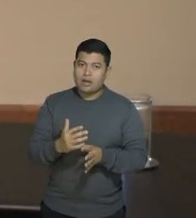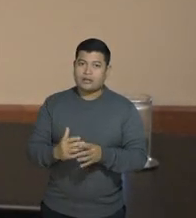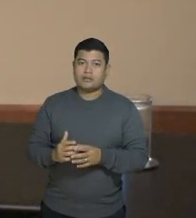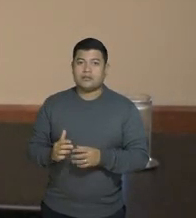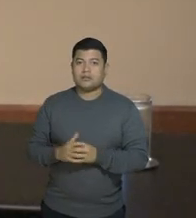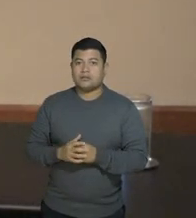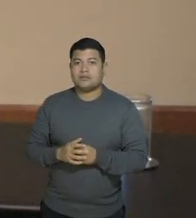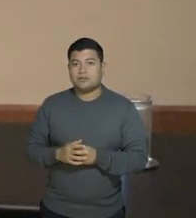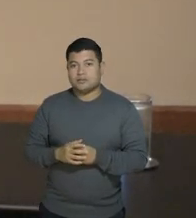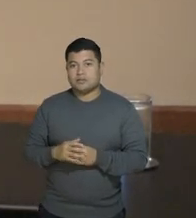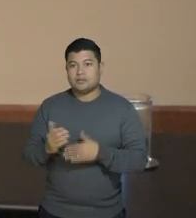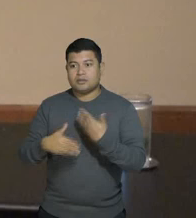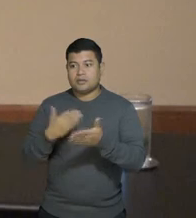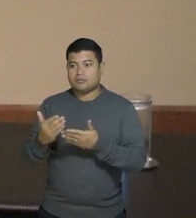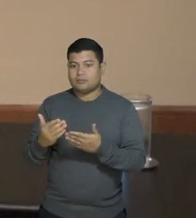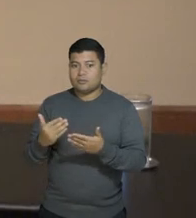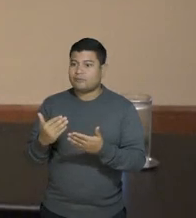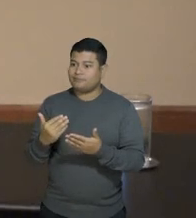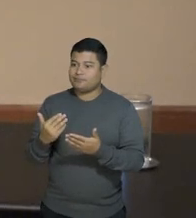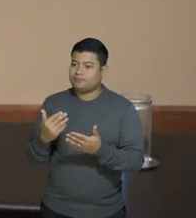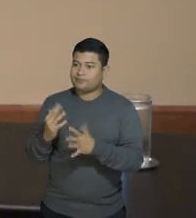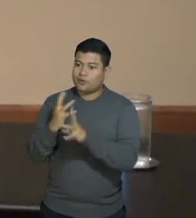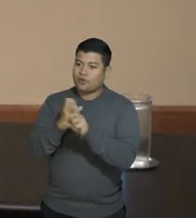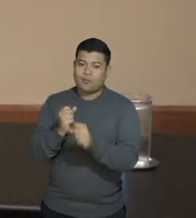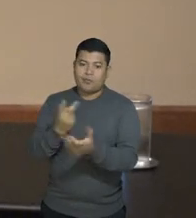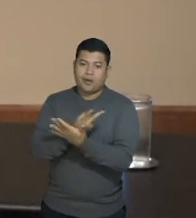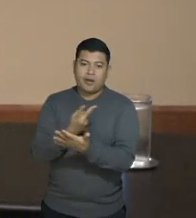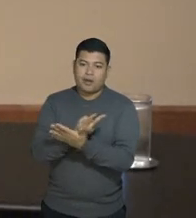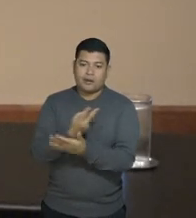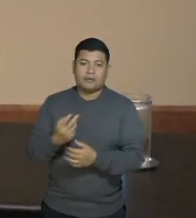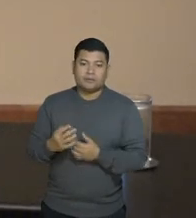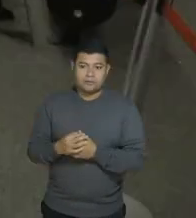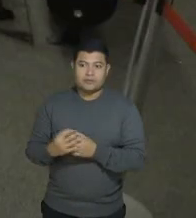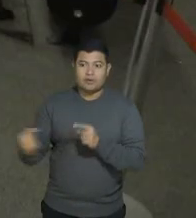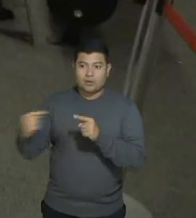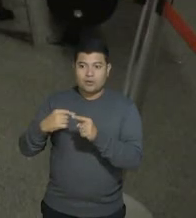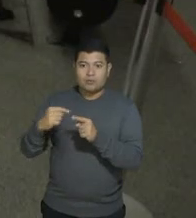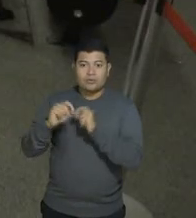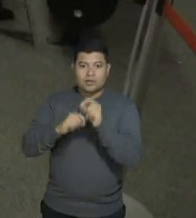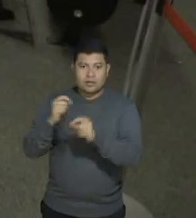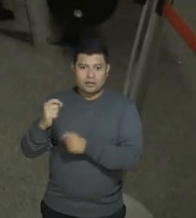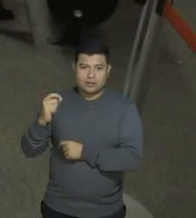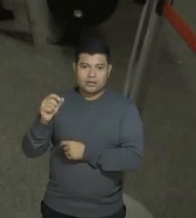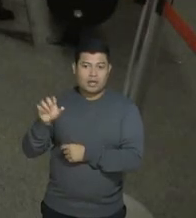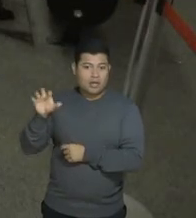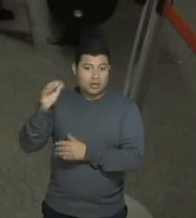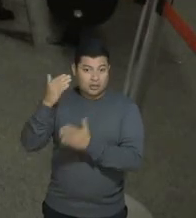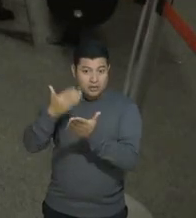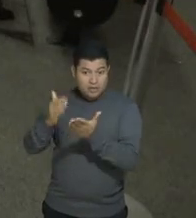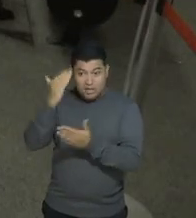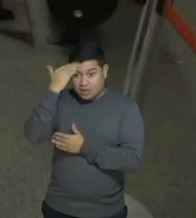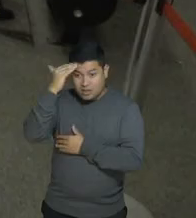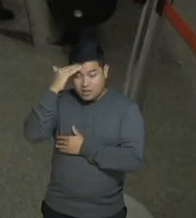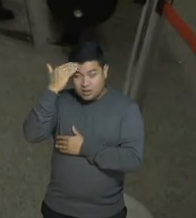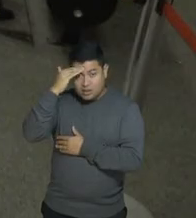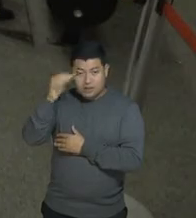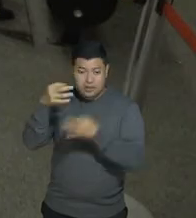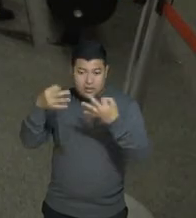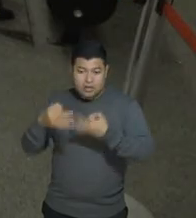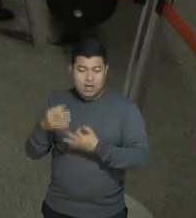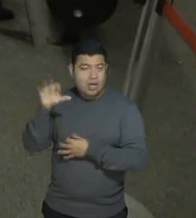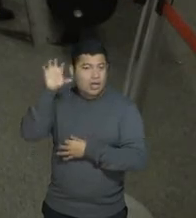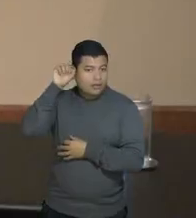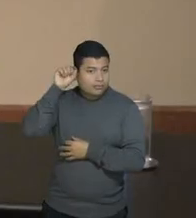Nana. E isso tem a ver com processamento auditivo também? Se eu falo para vocês,